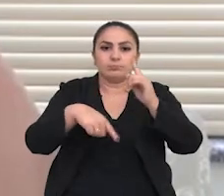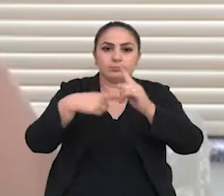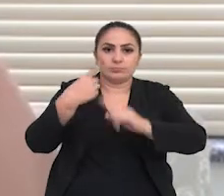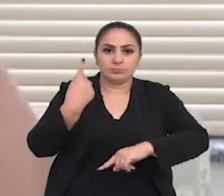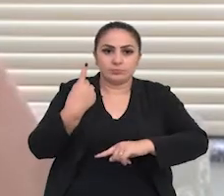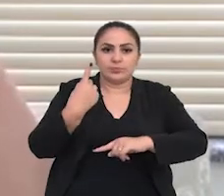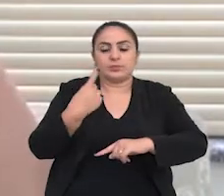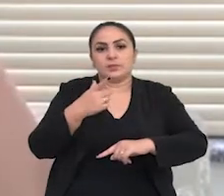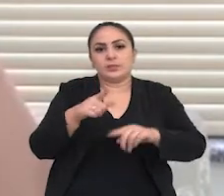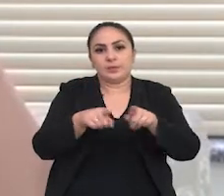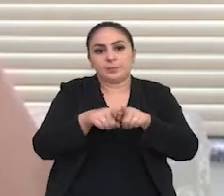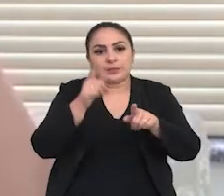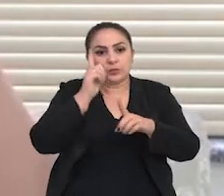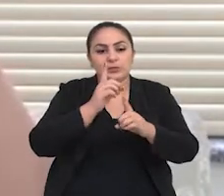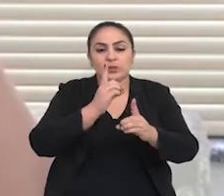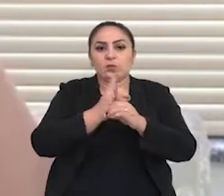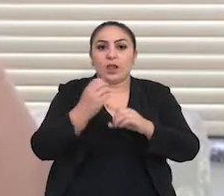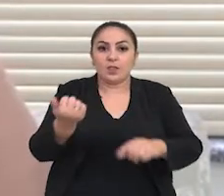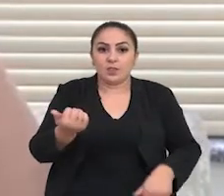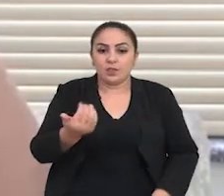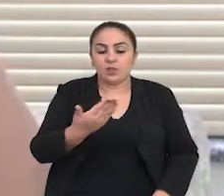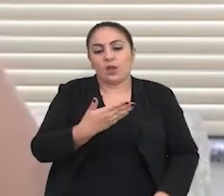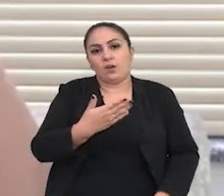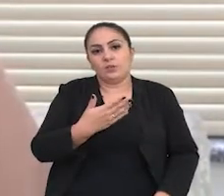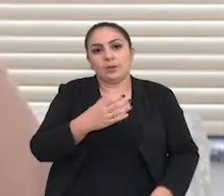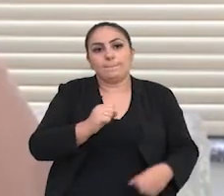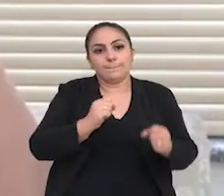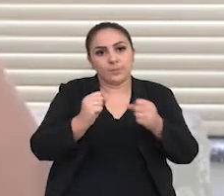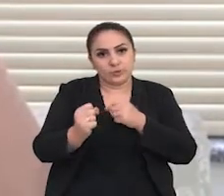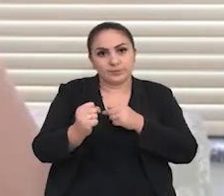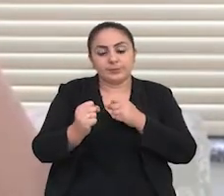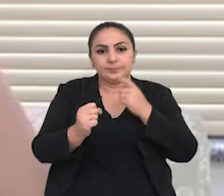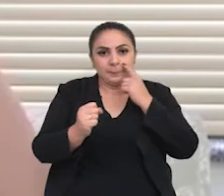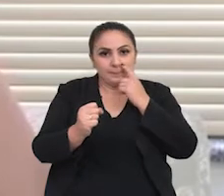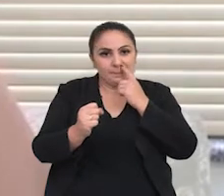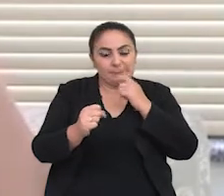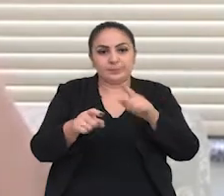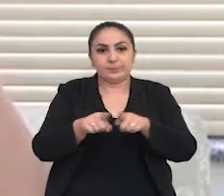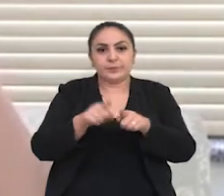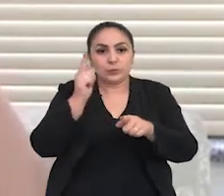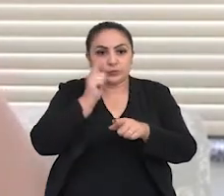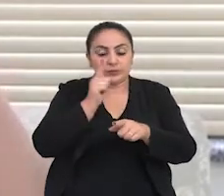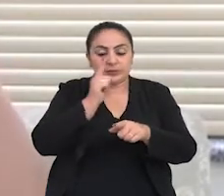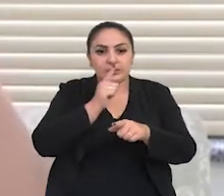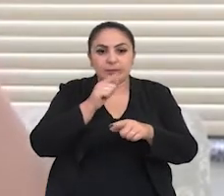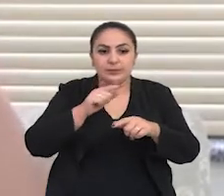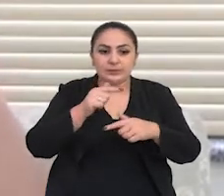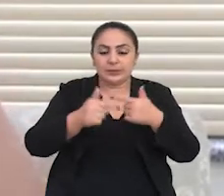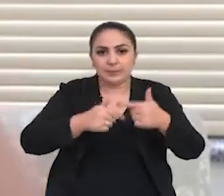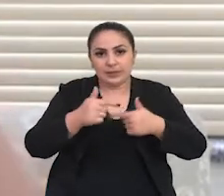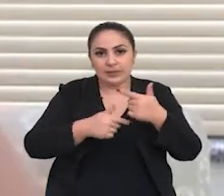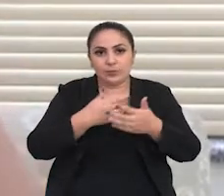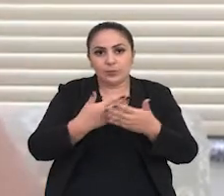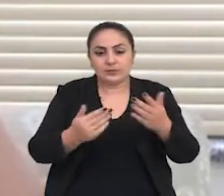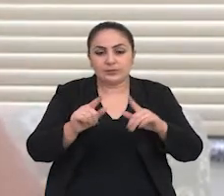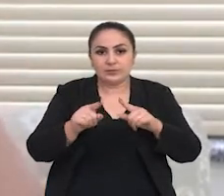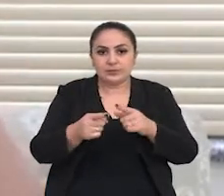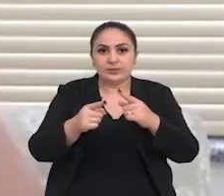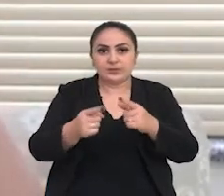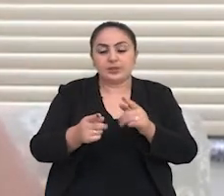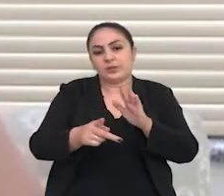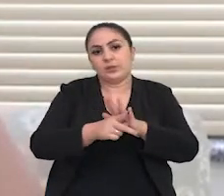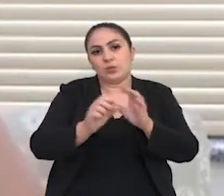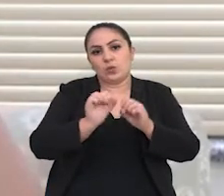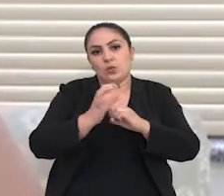de enfrentamento e de encontrar novas possibilidades, né, para se lidar com